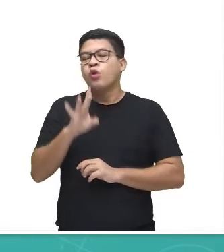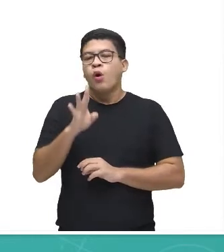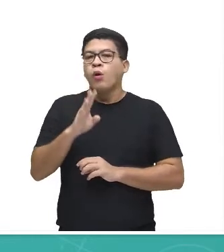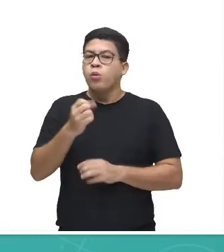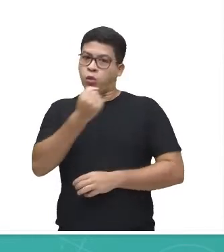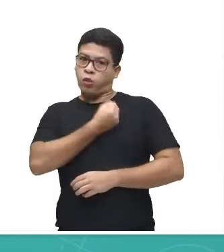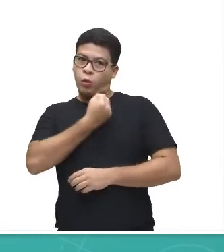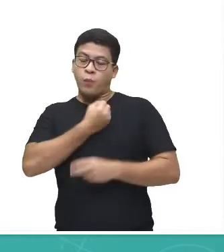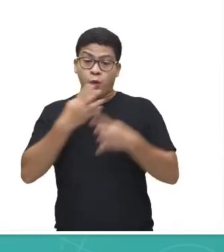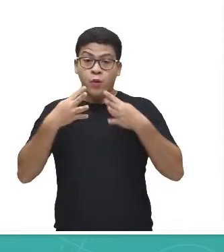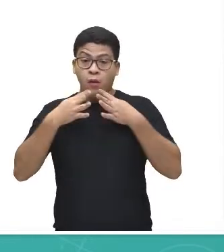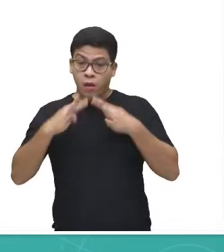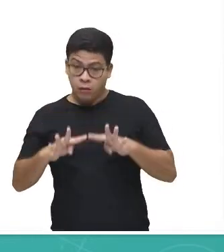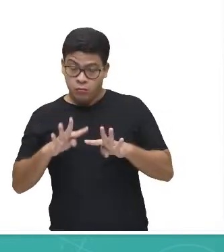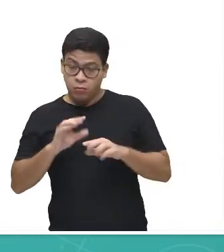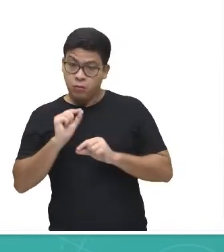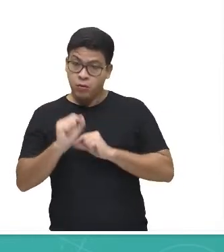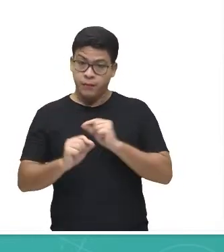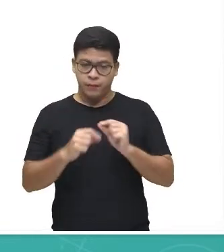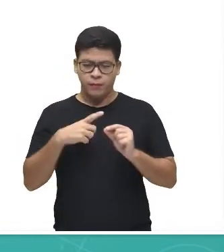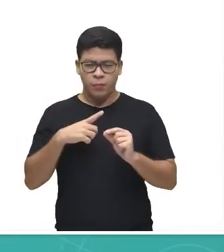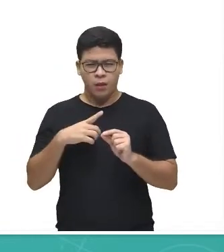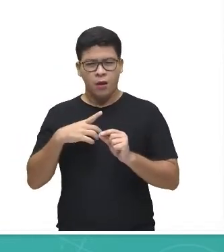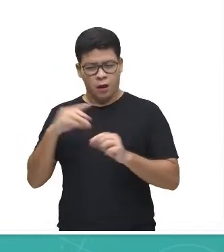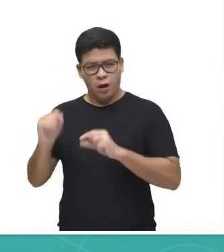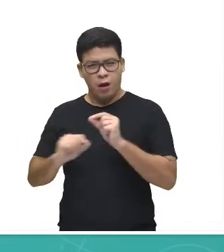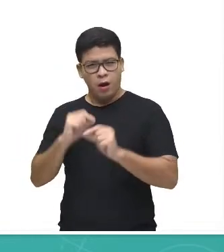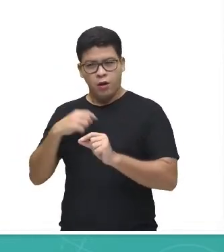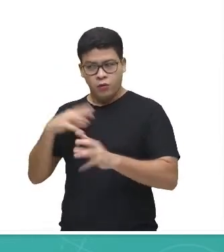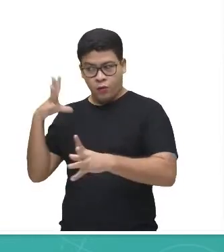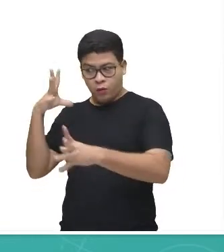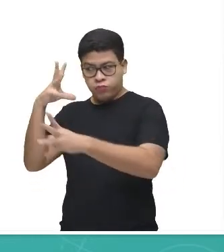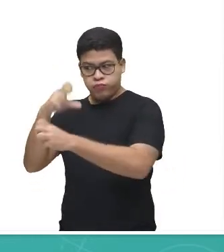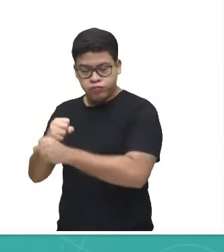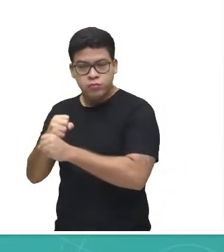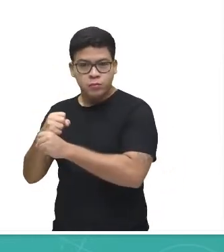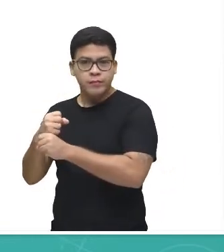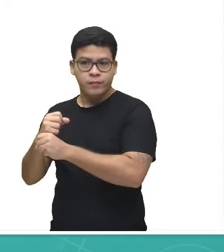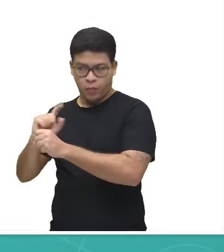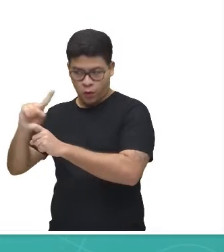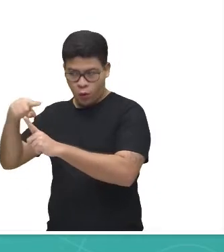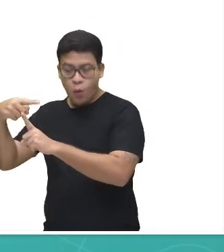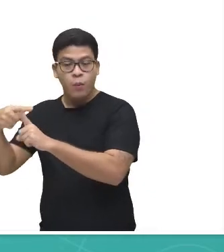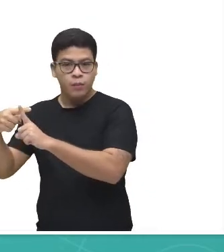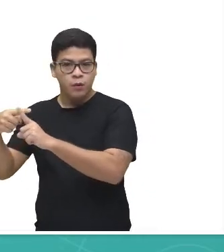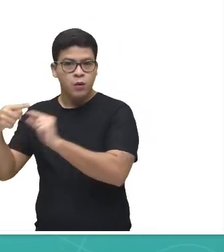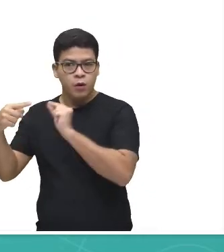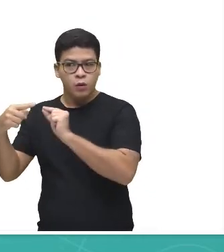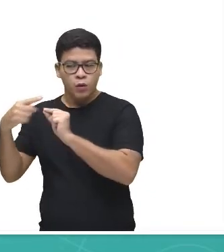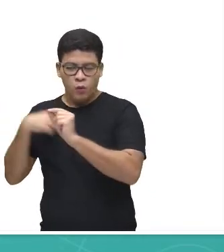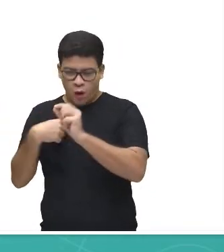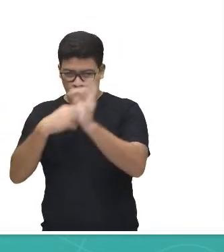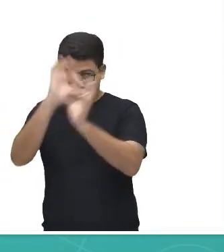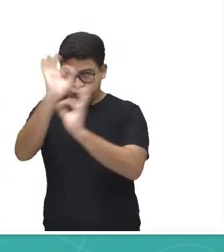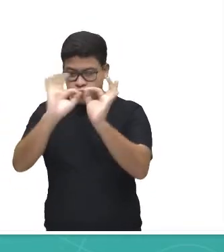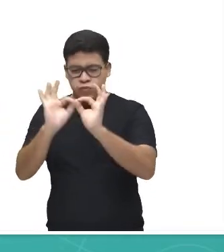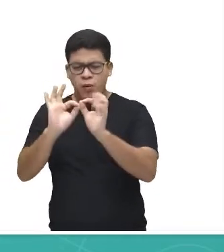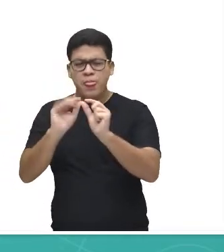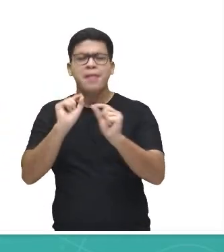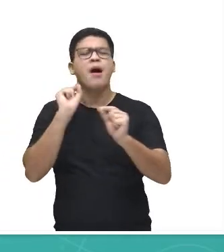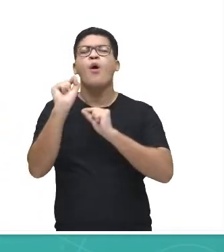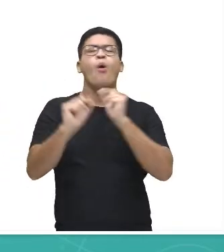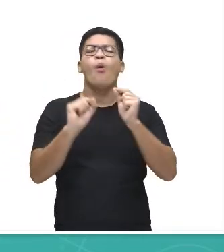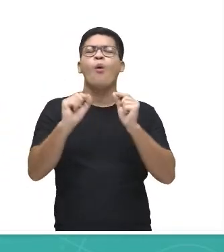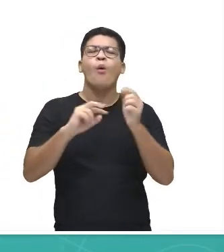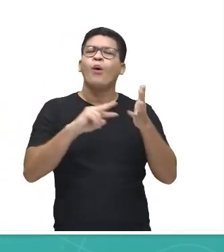natural que a gente for fazer o somatório, a gente vai usar aquela estrutura ali, tá? Professor, o que é o número natural, professor?